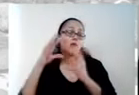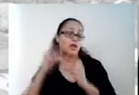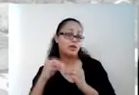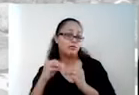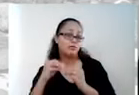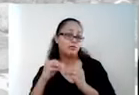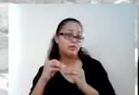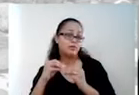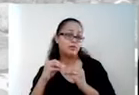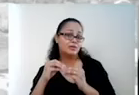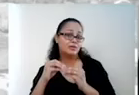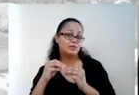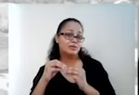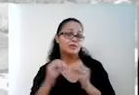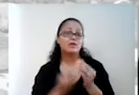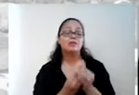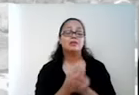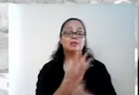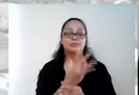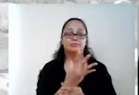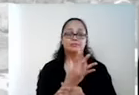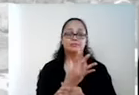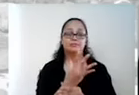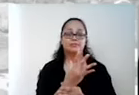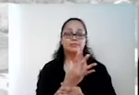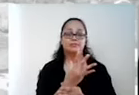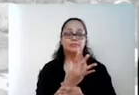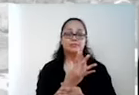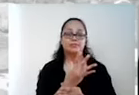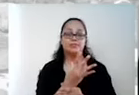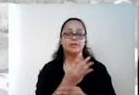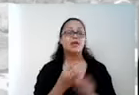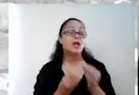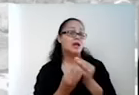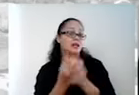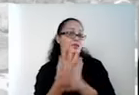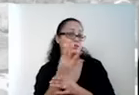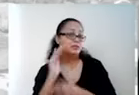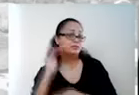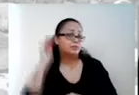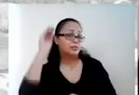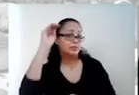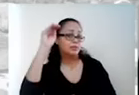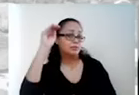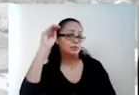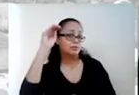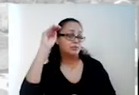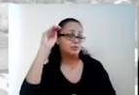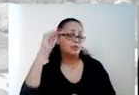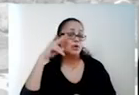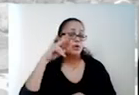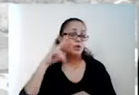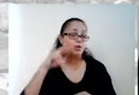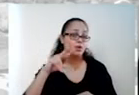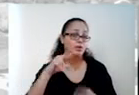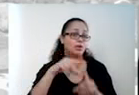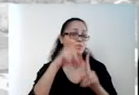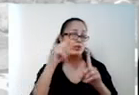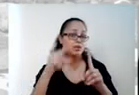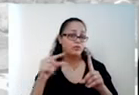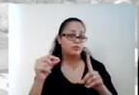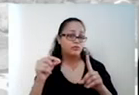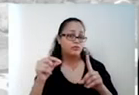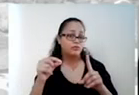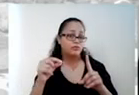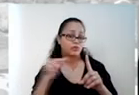reprodutivo de uma samambaia. A partir de uma samambaia adulta, como eu citei anteriormente, olhando na parte de trás dessa sua samambaia,